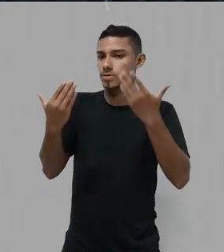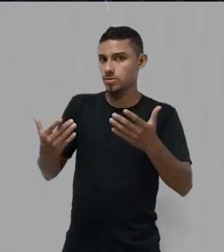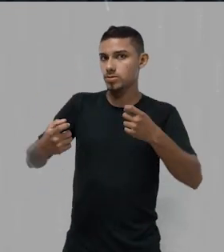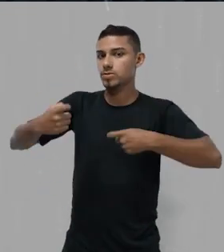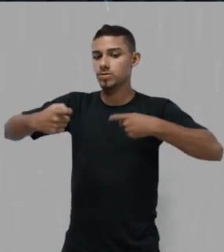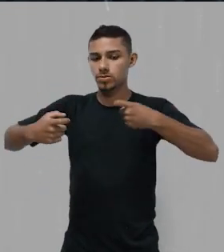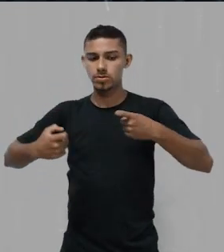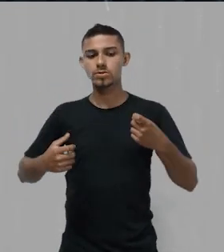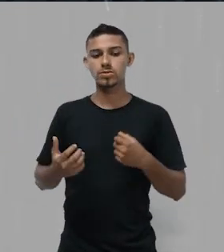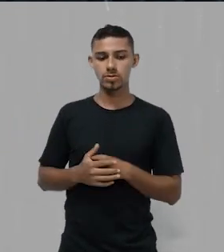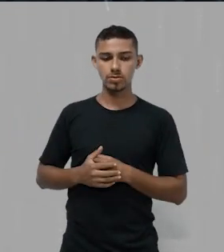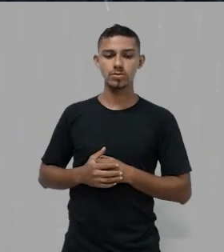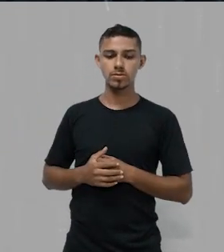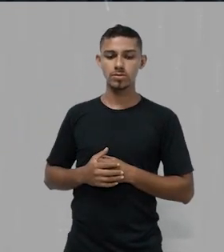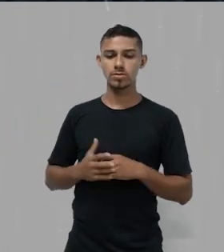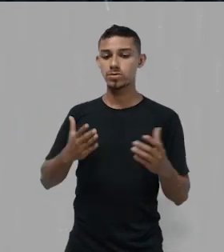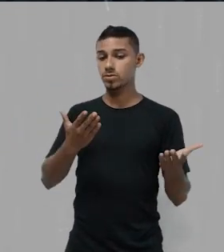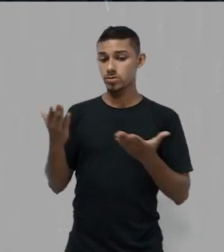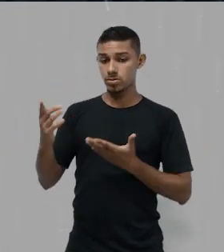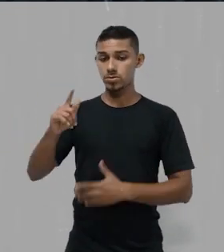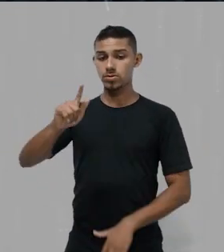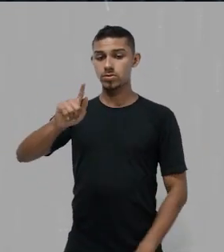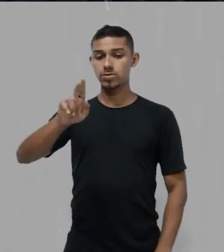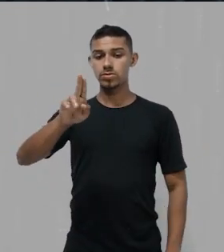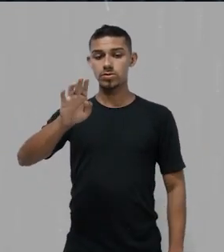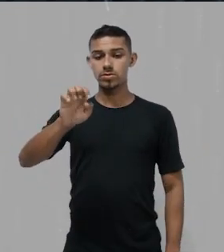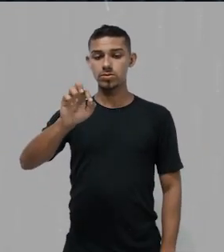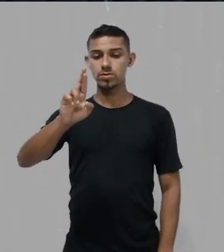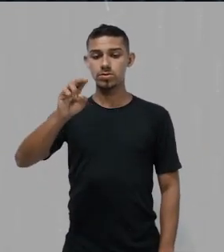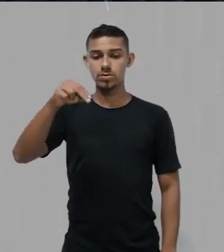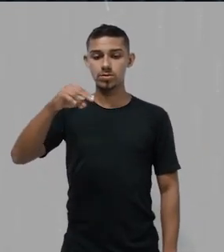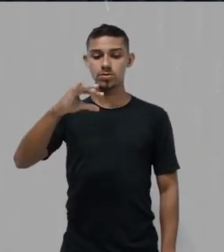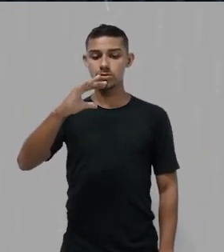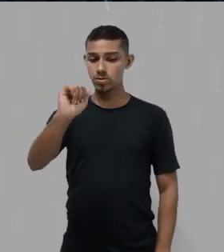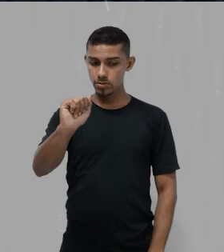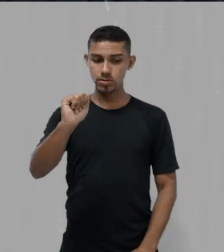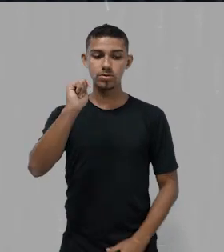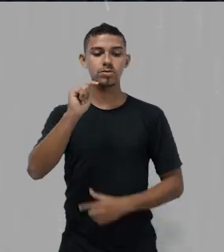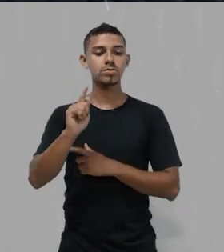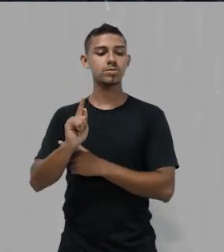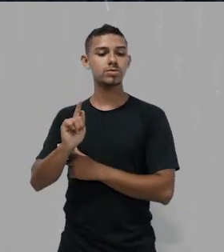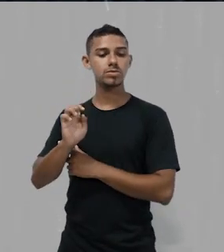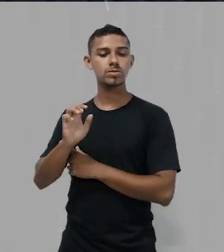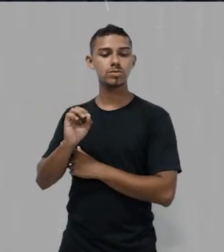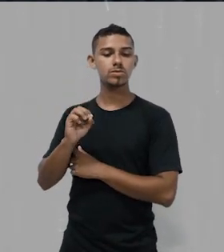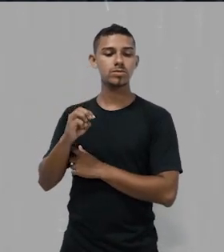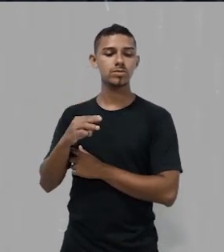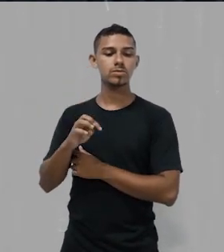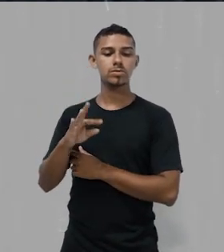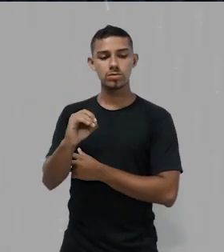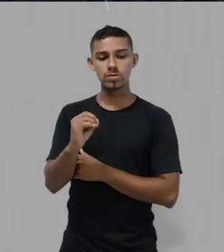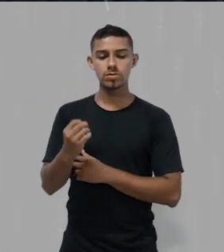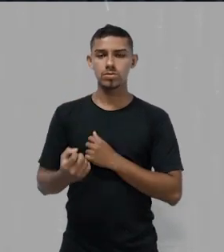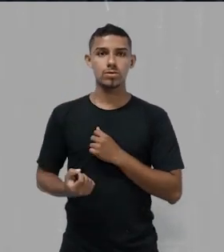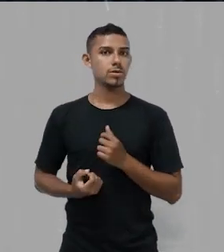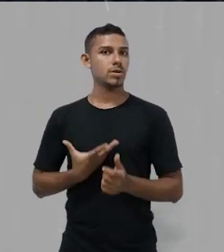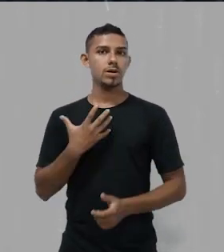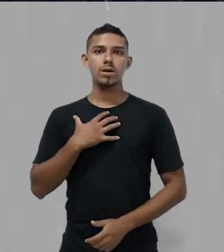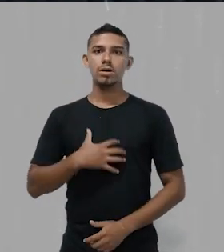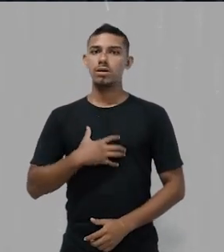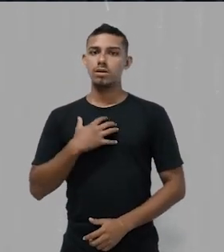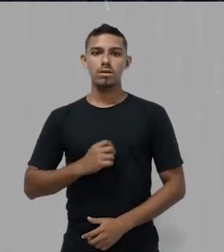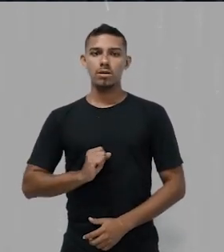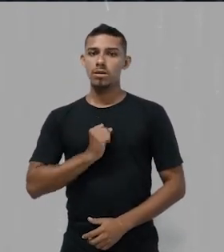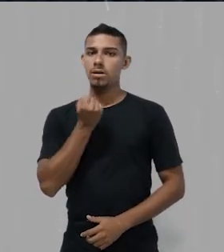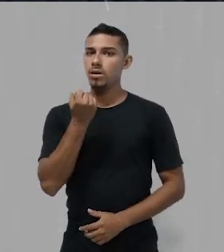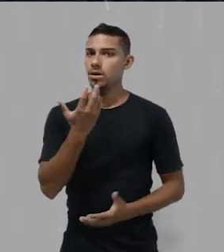civis, perdão. Guernica é justamente uma visão bem geometrizada dos horrores da guerra civil,